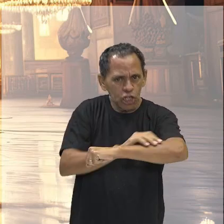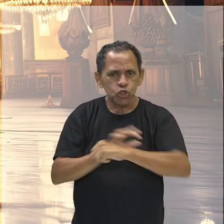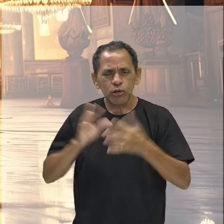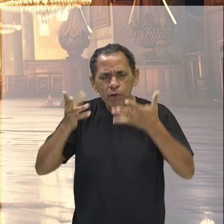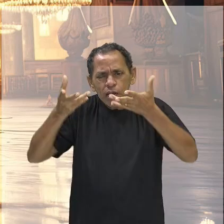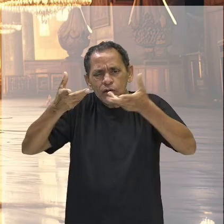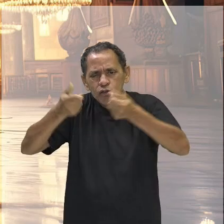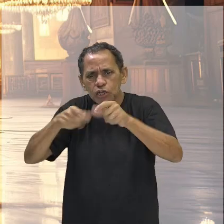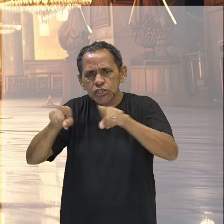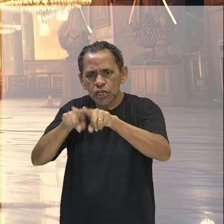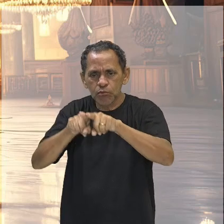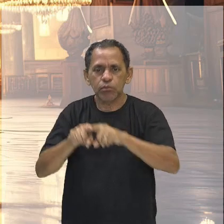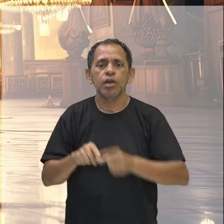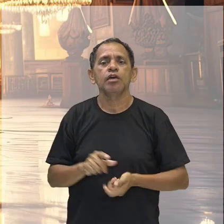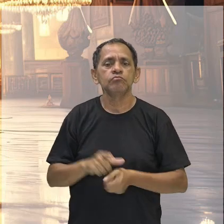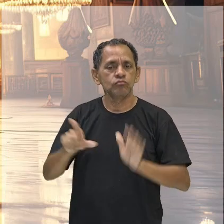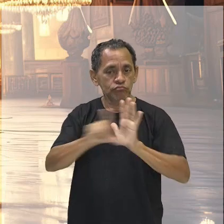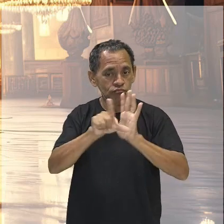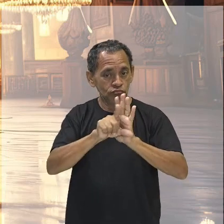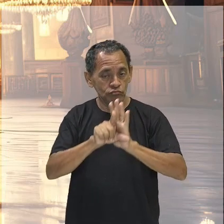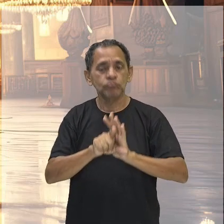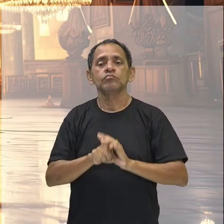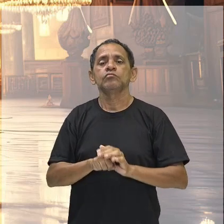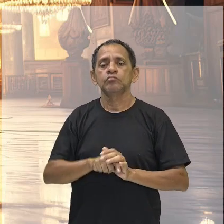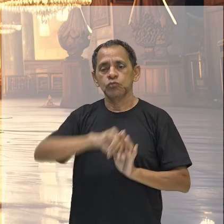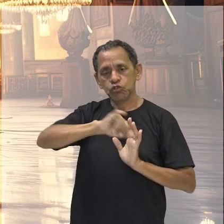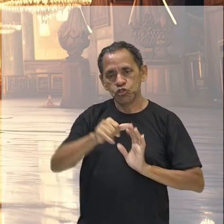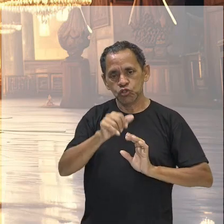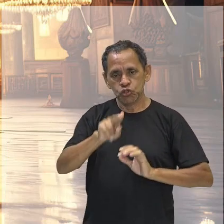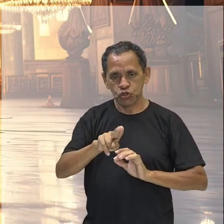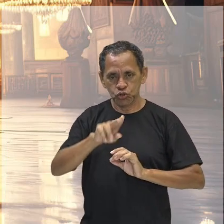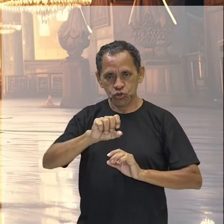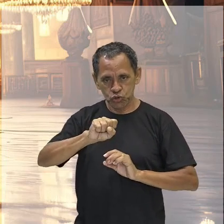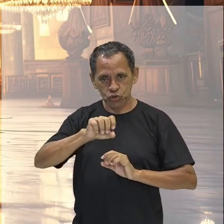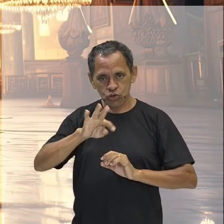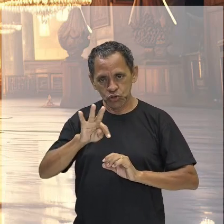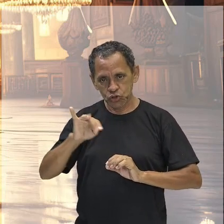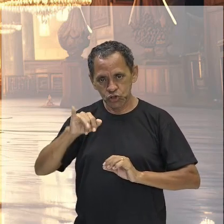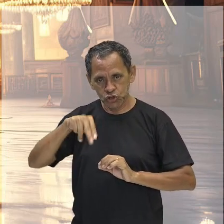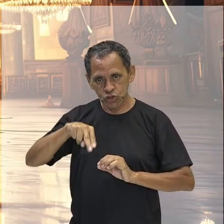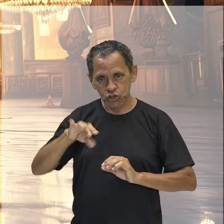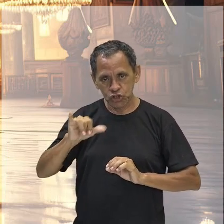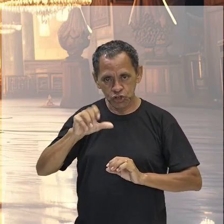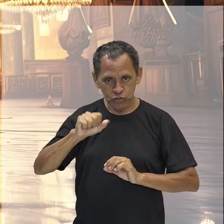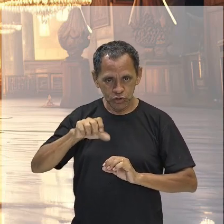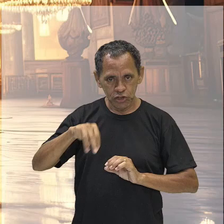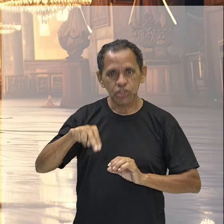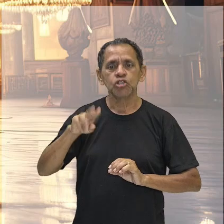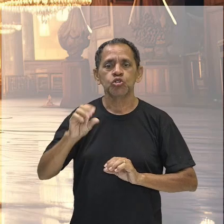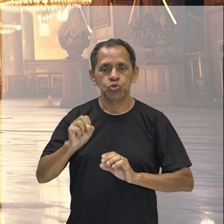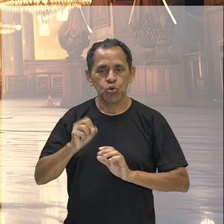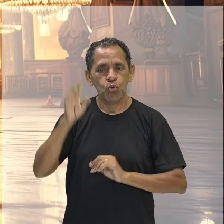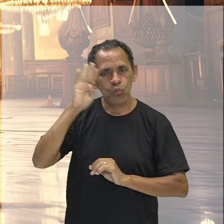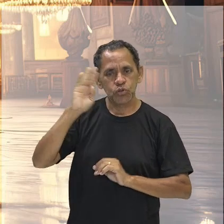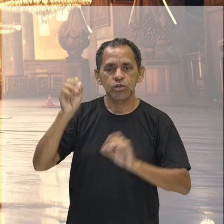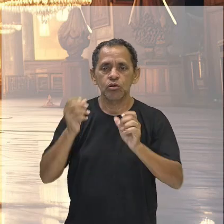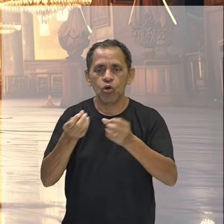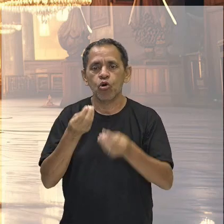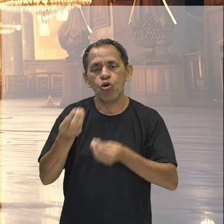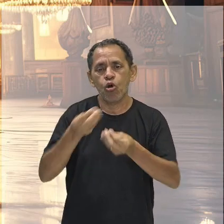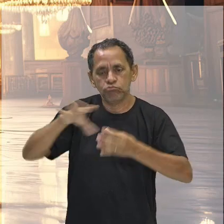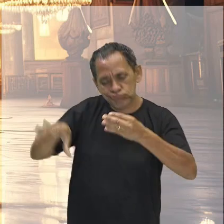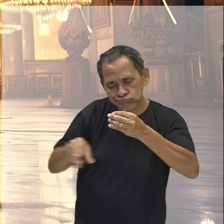leis romanas por Justiniano. Temos aí, então, o Corpus Juris Civilis, cujos princípios eles foram